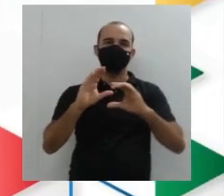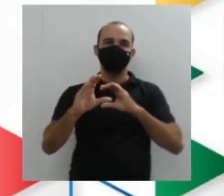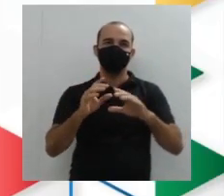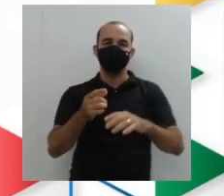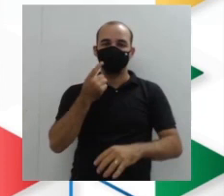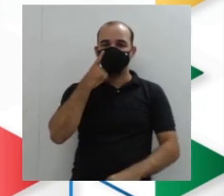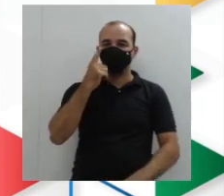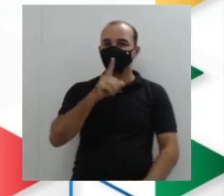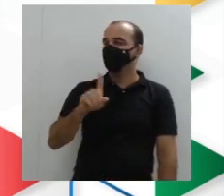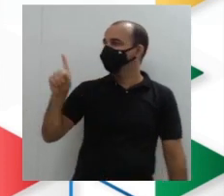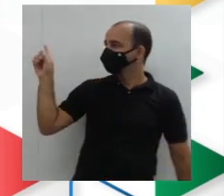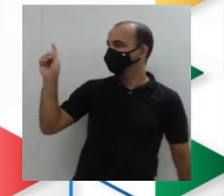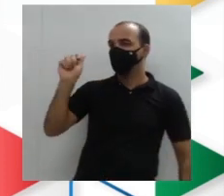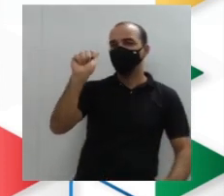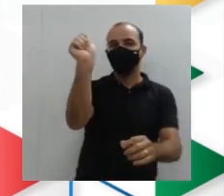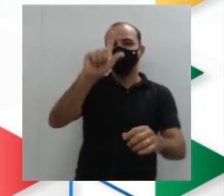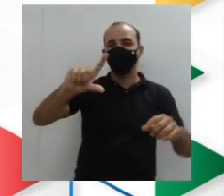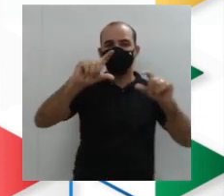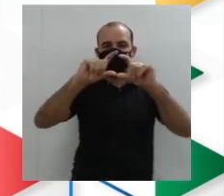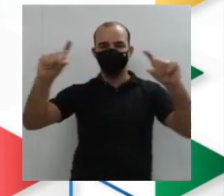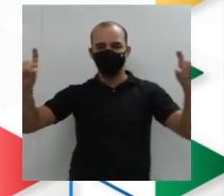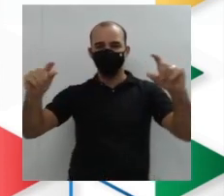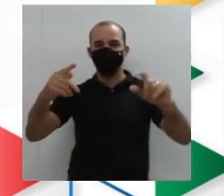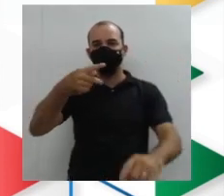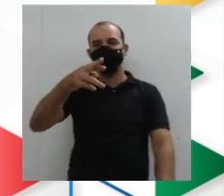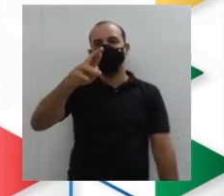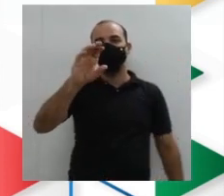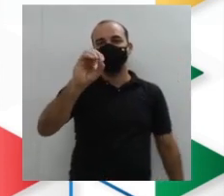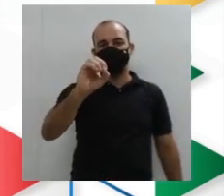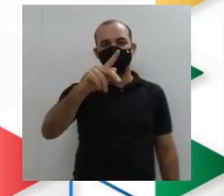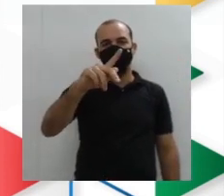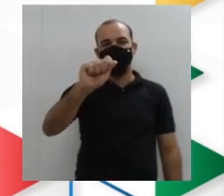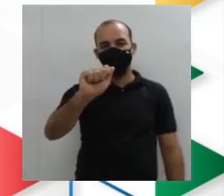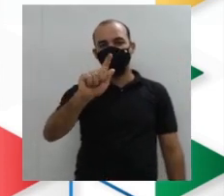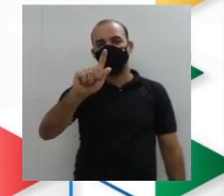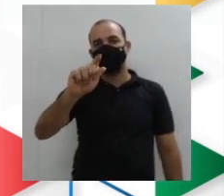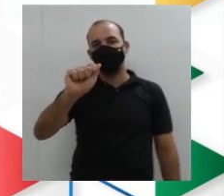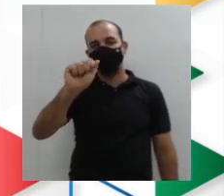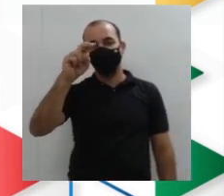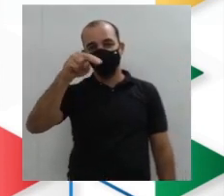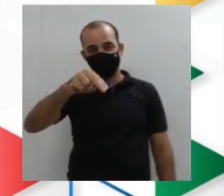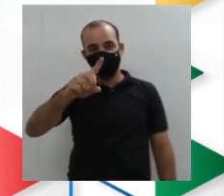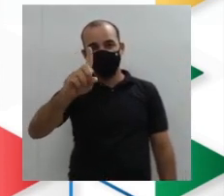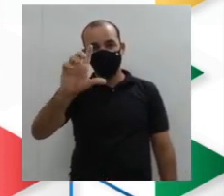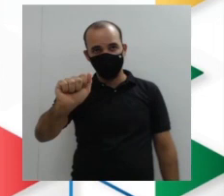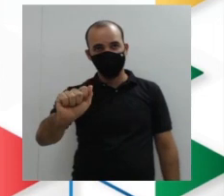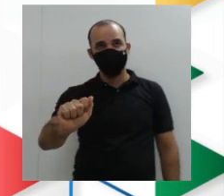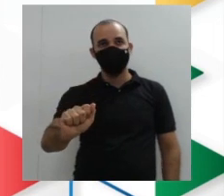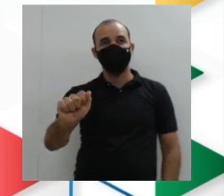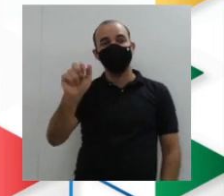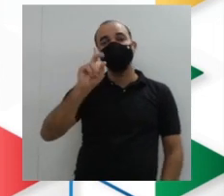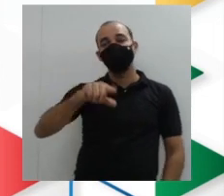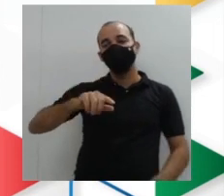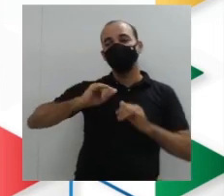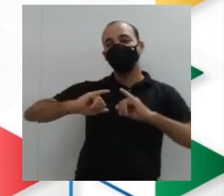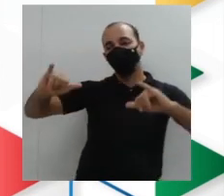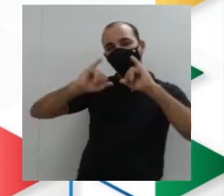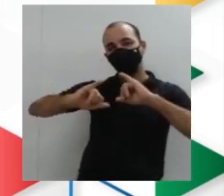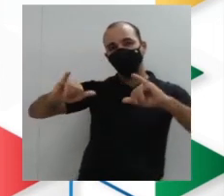propaganda, é a divulgação de uma mensagem, buscando persuadir, olha essa palavra,